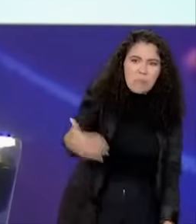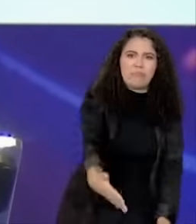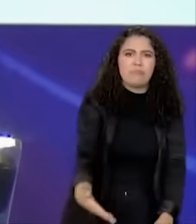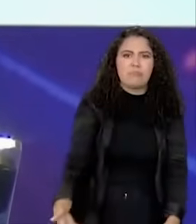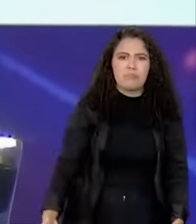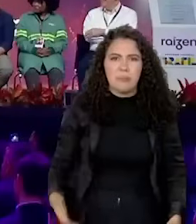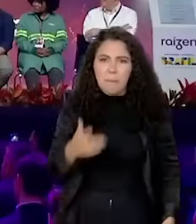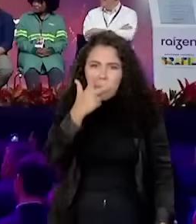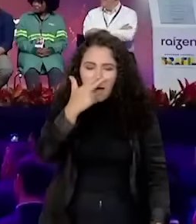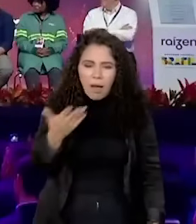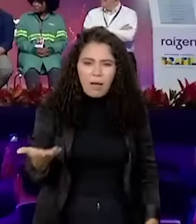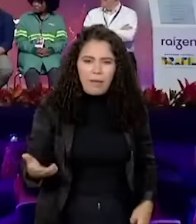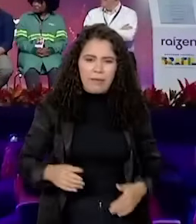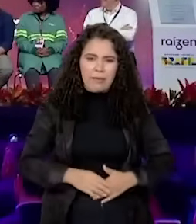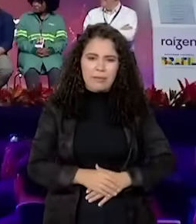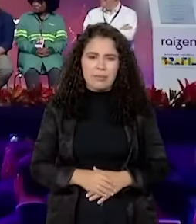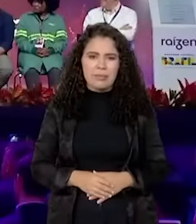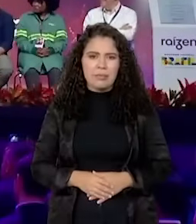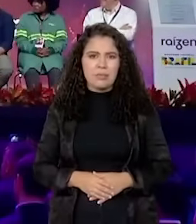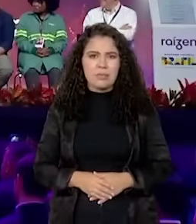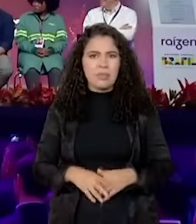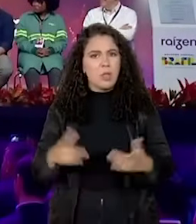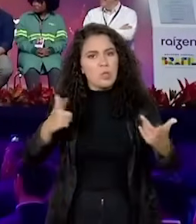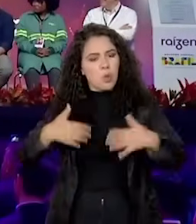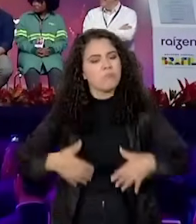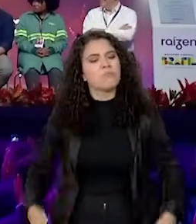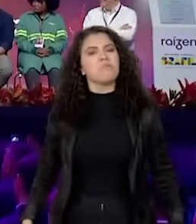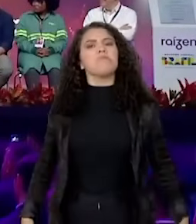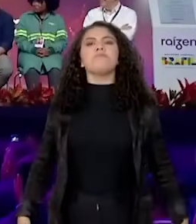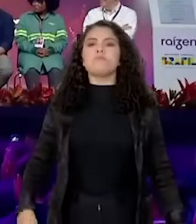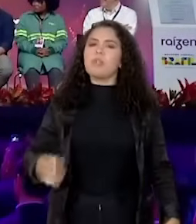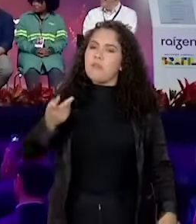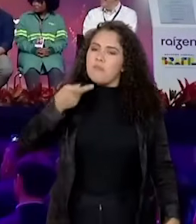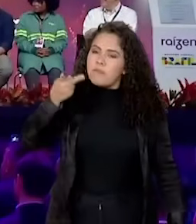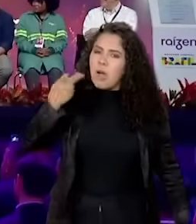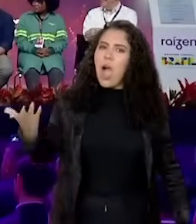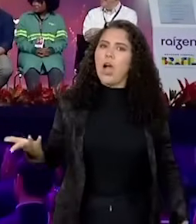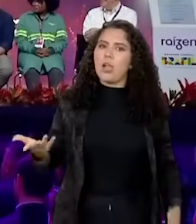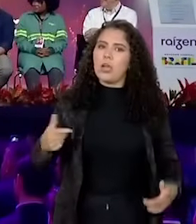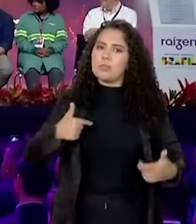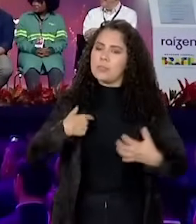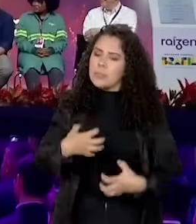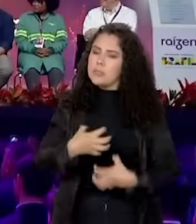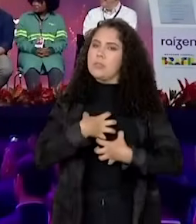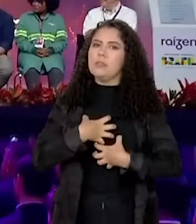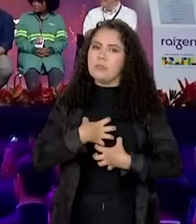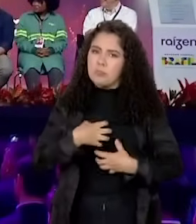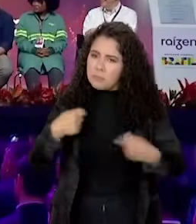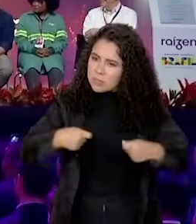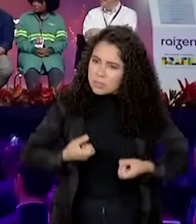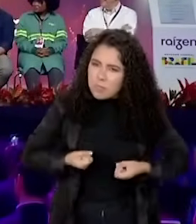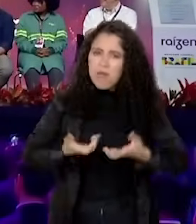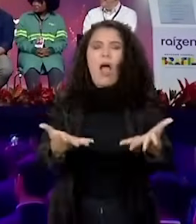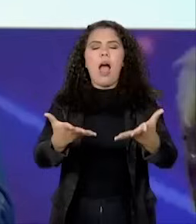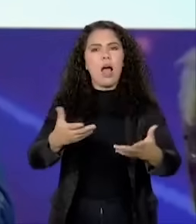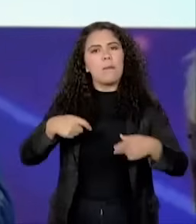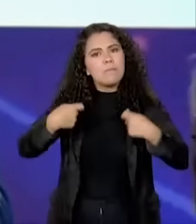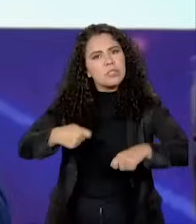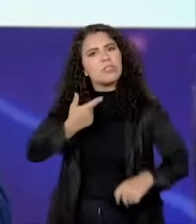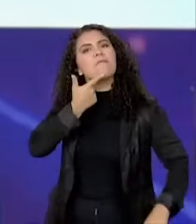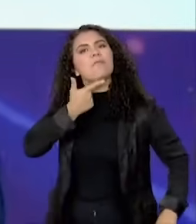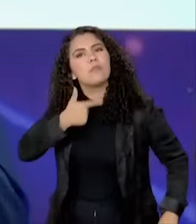classe. Não estufa o peito e não fala com tesão que tem que falar, com